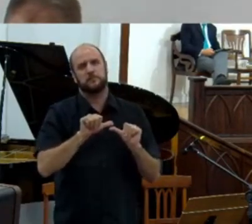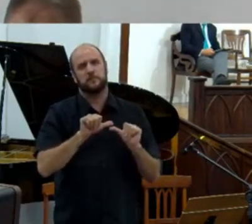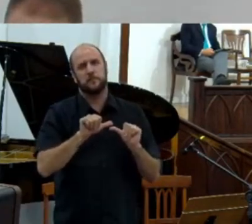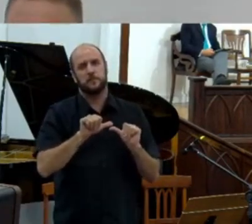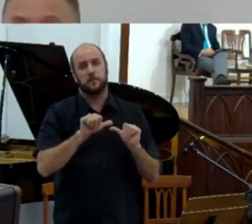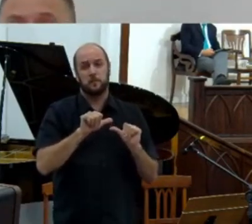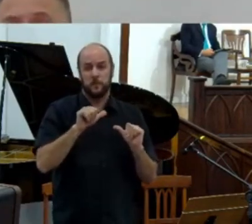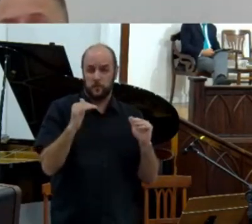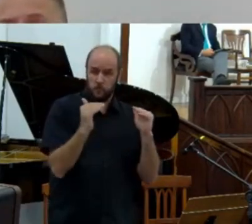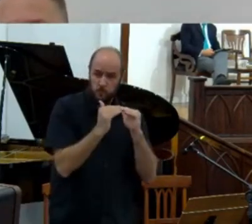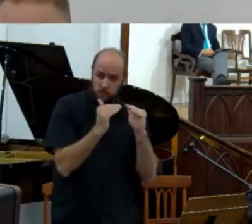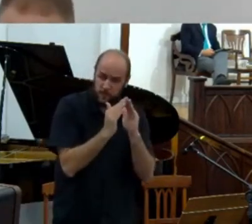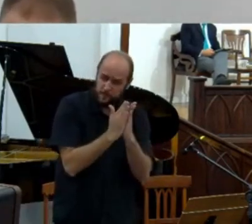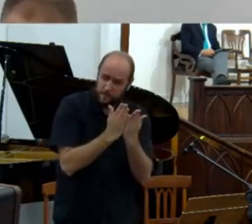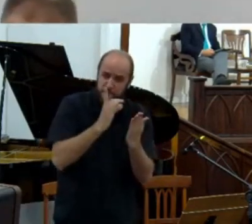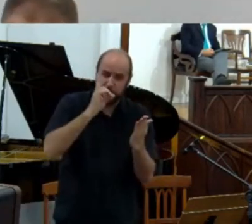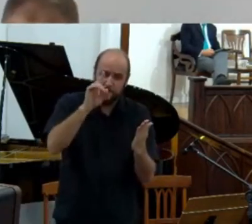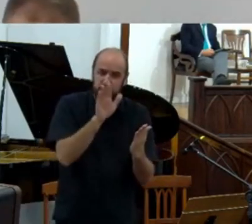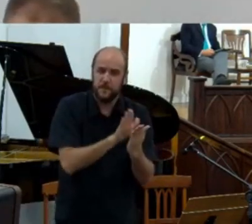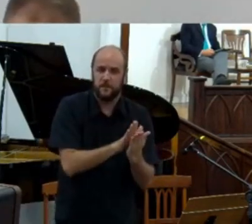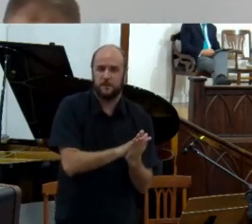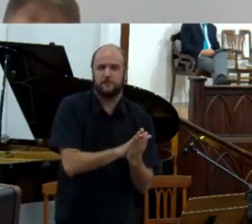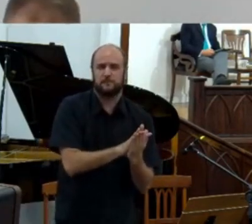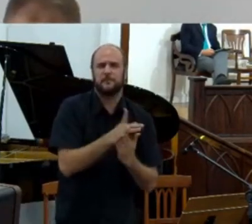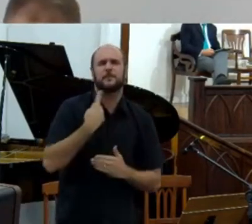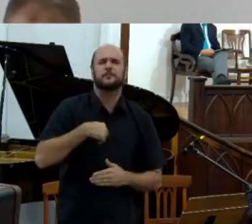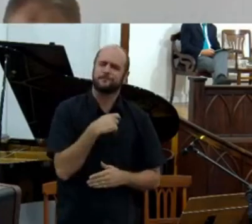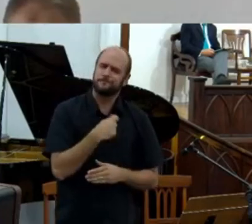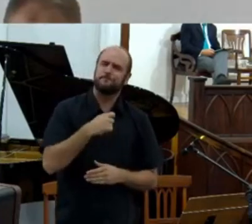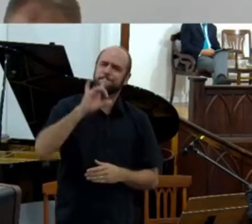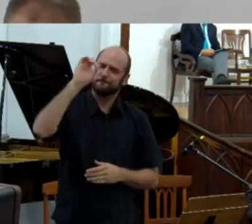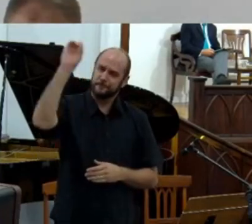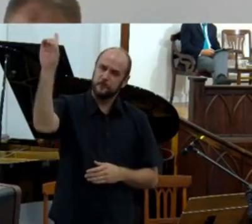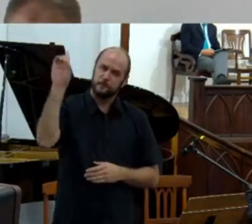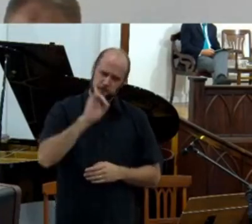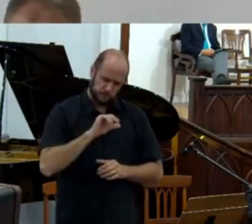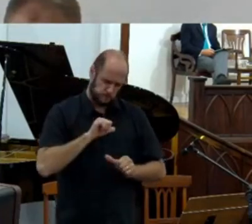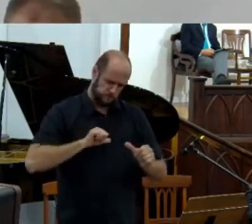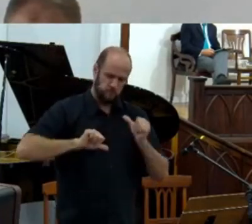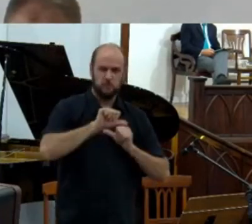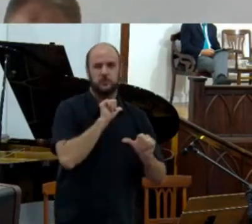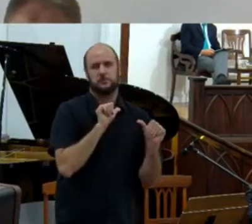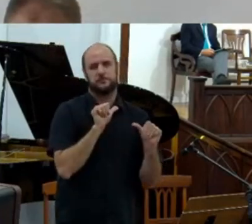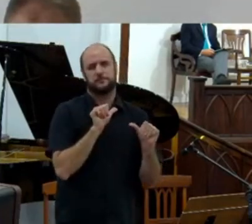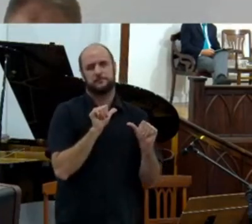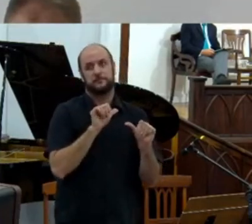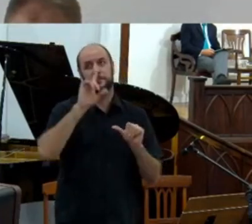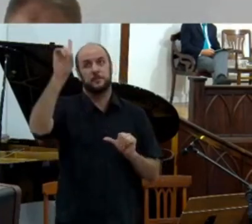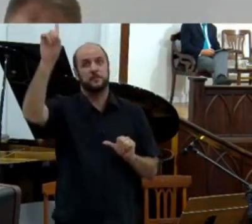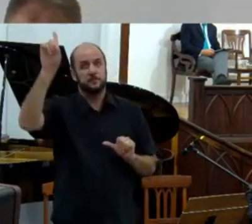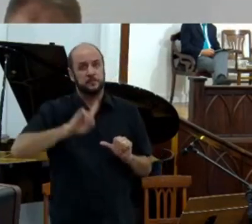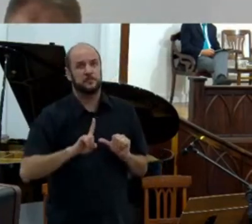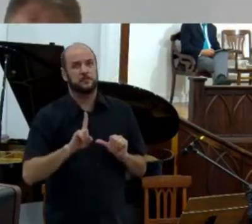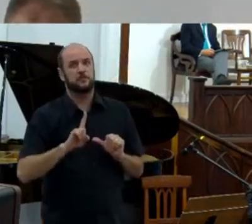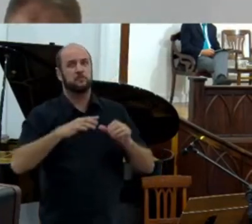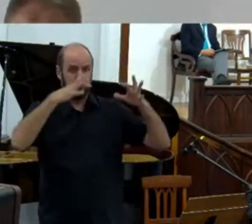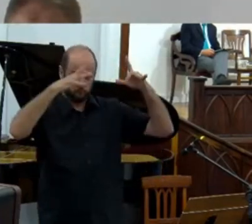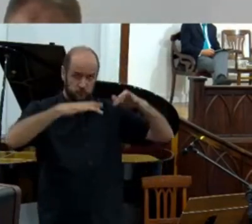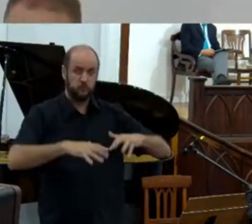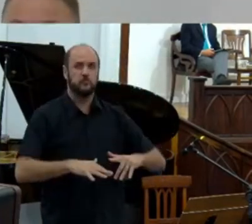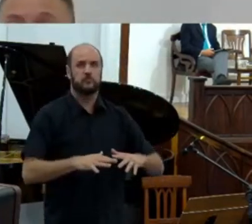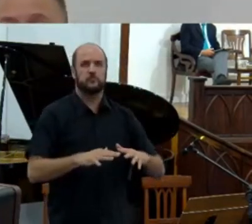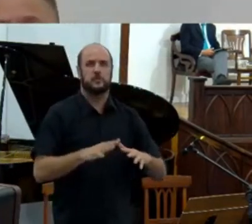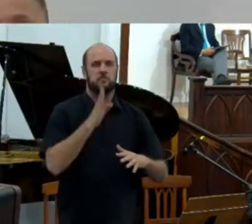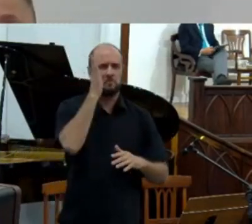palavra. Nós precisamos de intervenção divina. Um dia o Senhor interviu na história humana por meio de um dilúvio, para